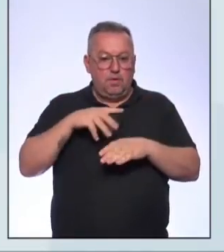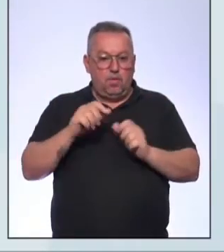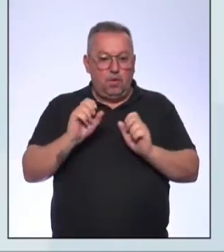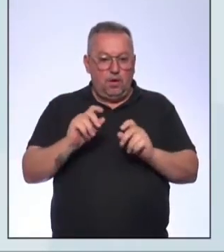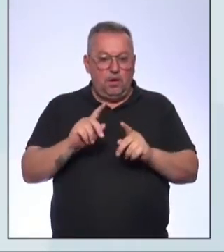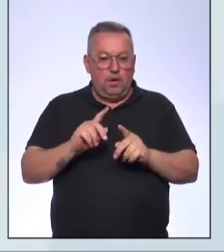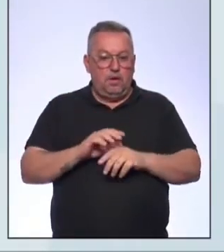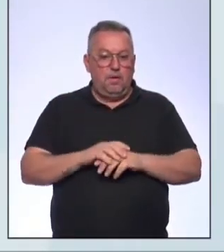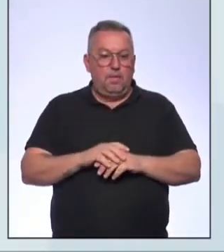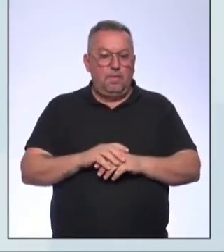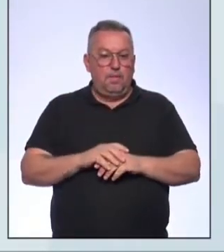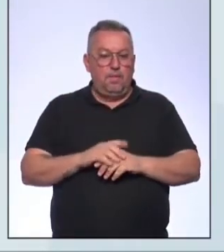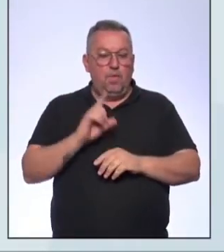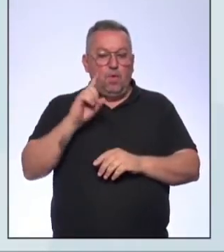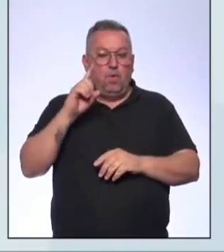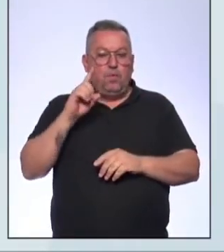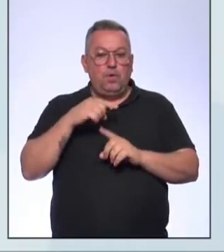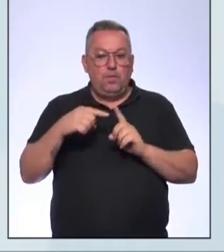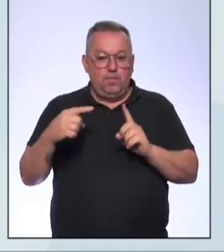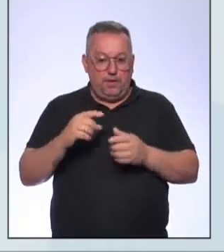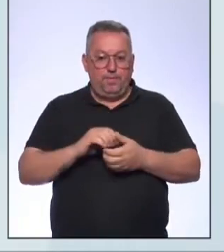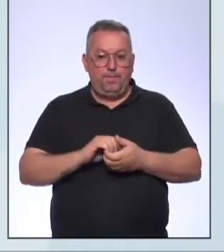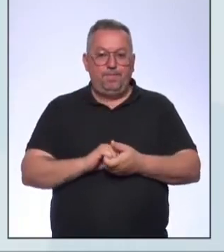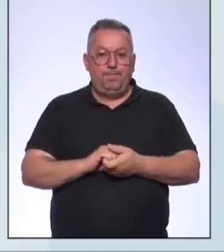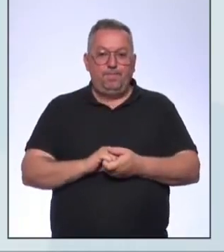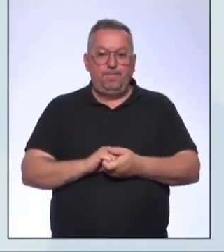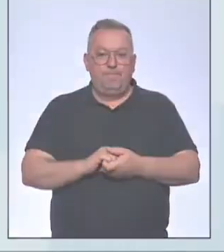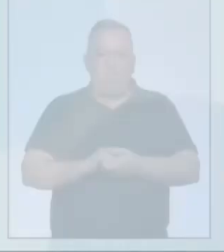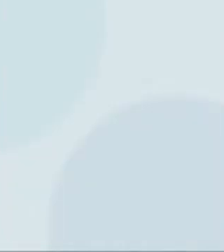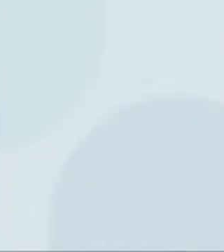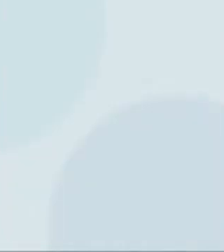ok? Então em 1 minuto e meio a gente volta.